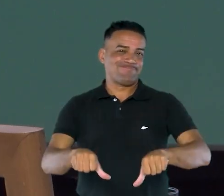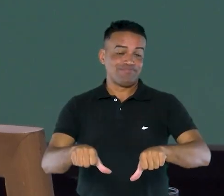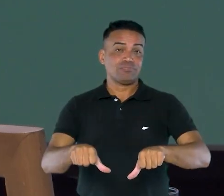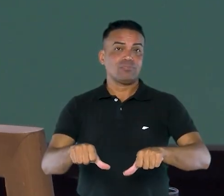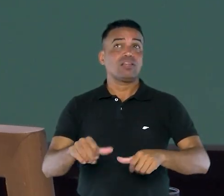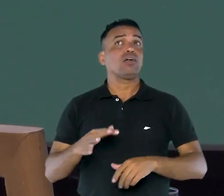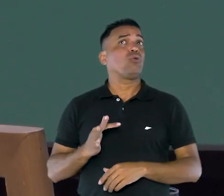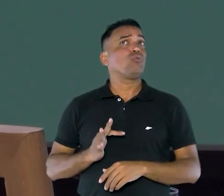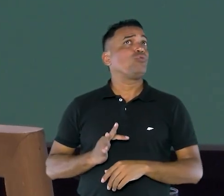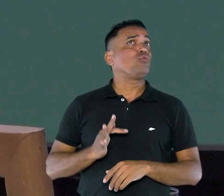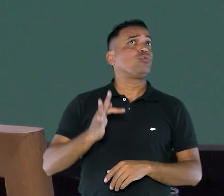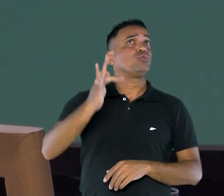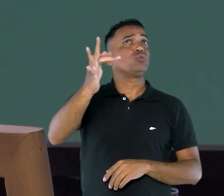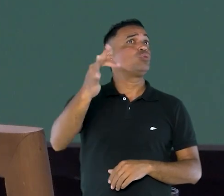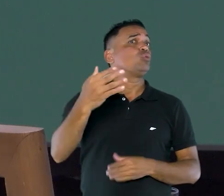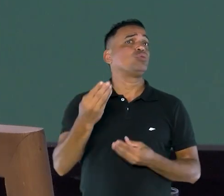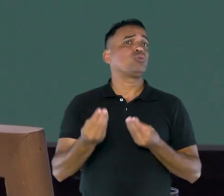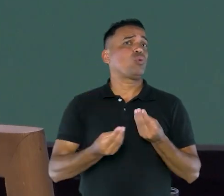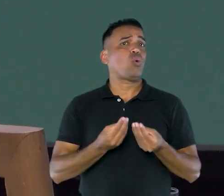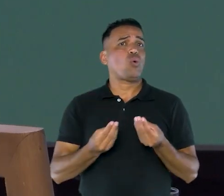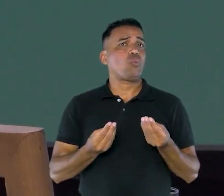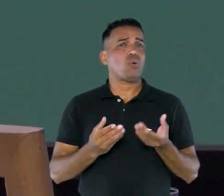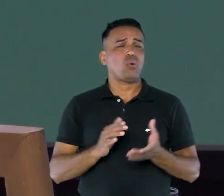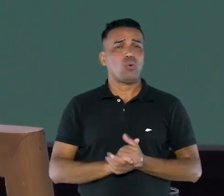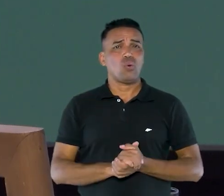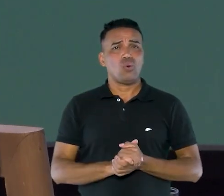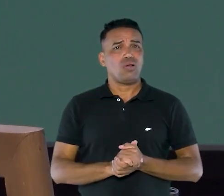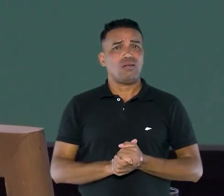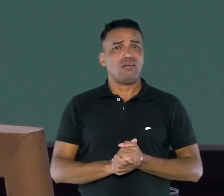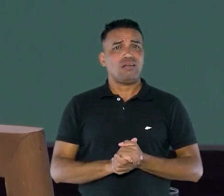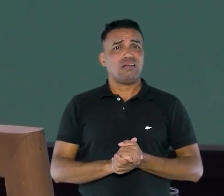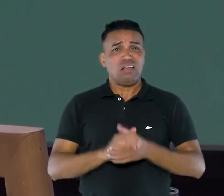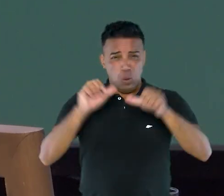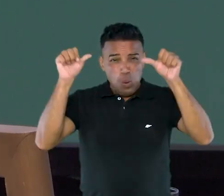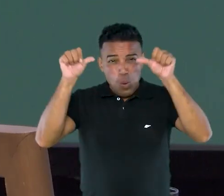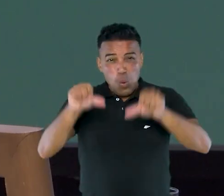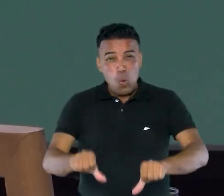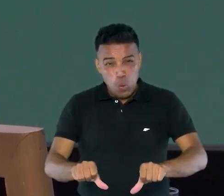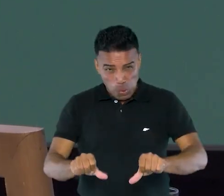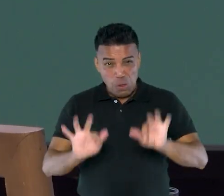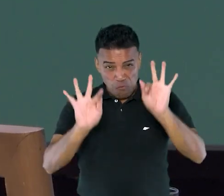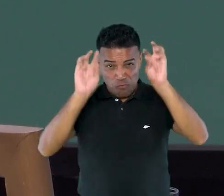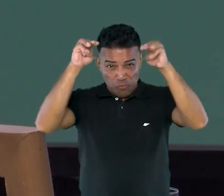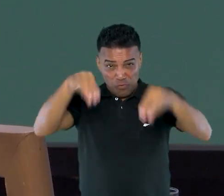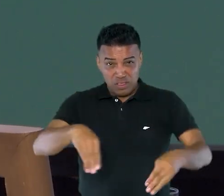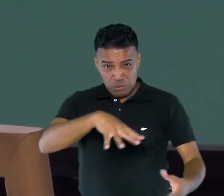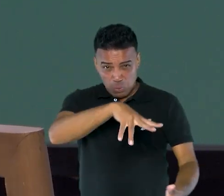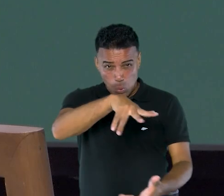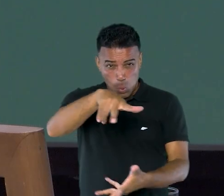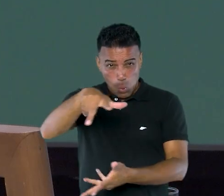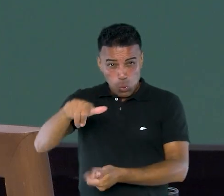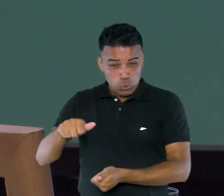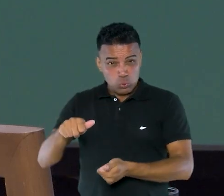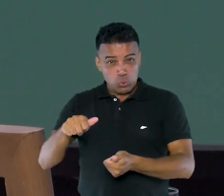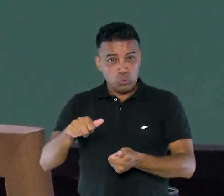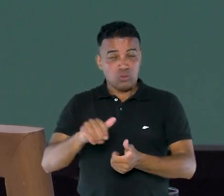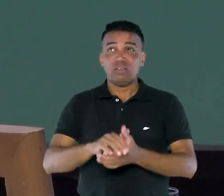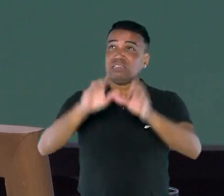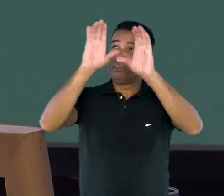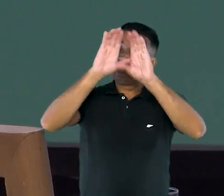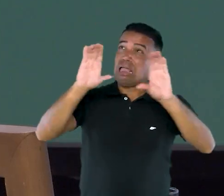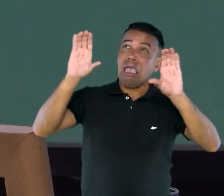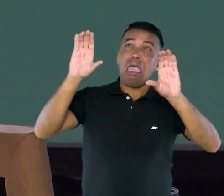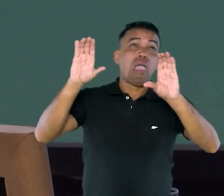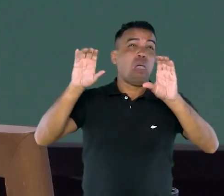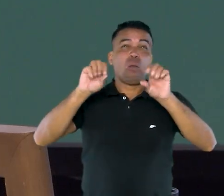estamos indo? É um trem descarrilhado? É um precipício? É um fim do mundo? É um apocalipse? O